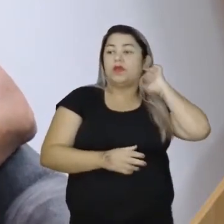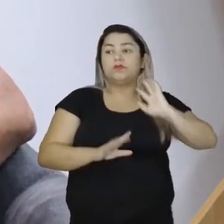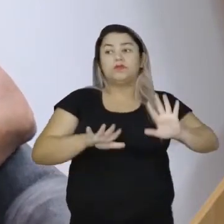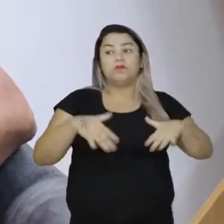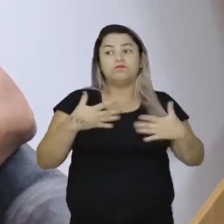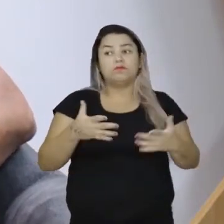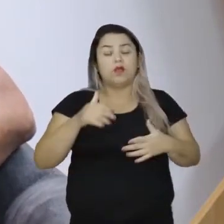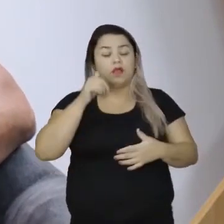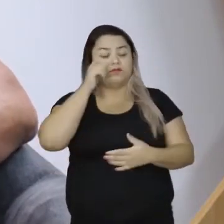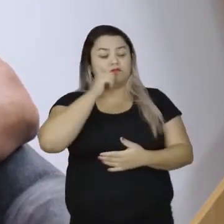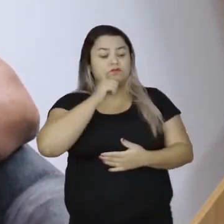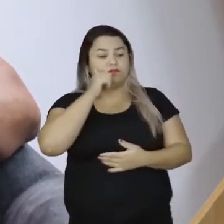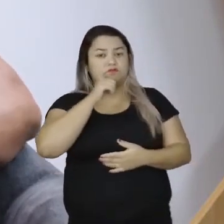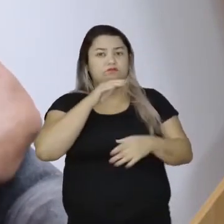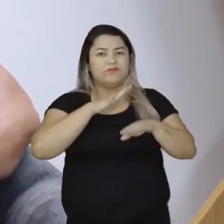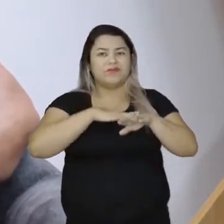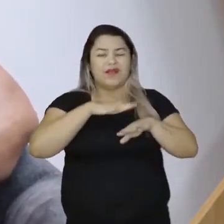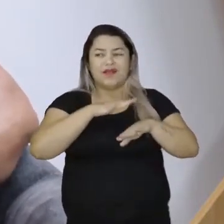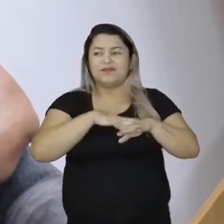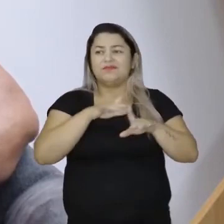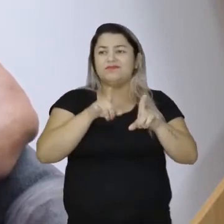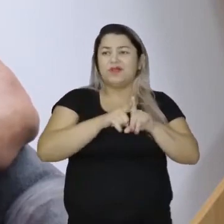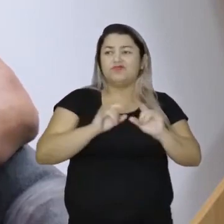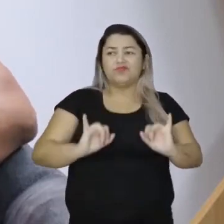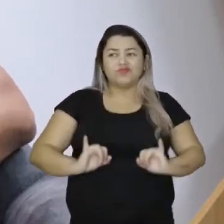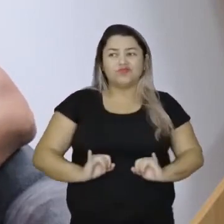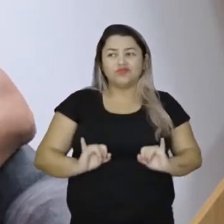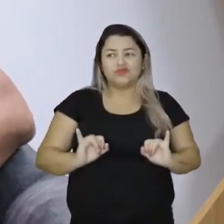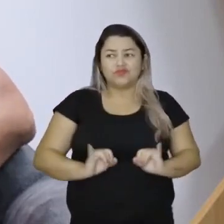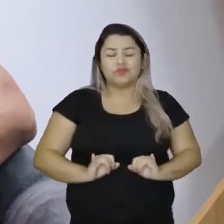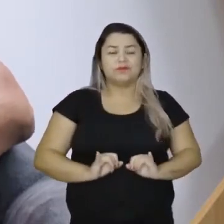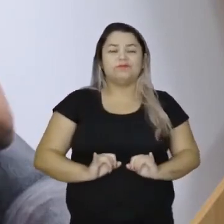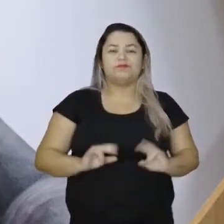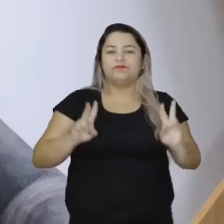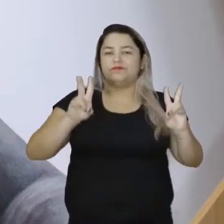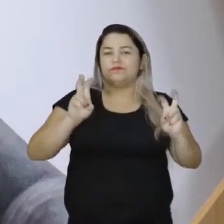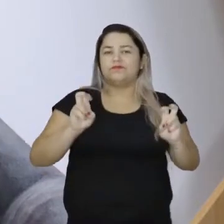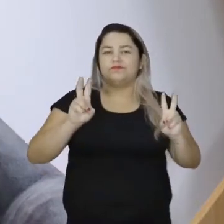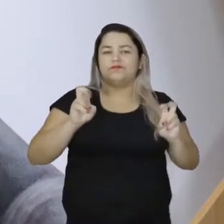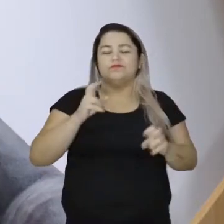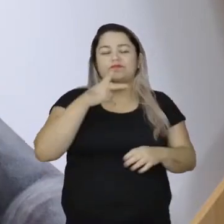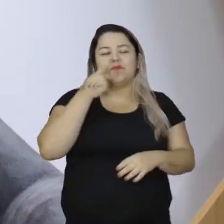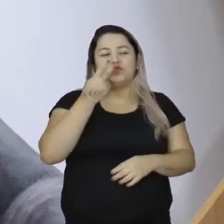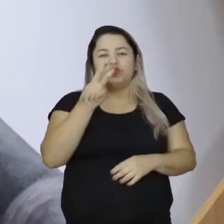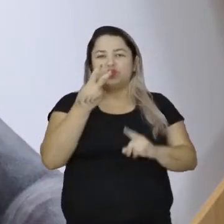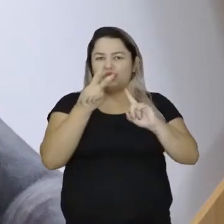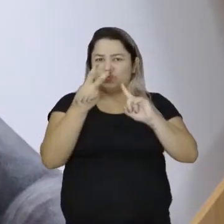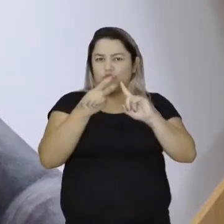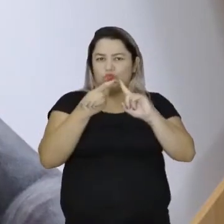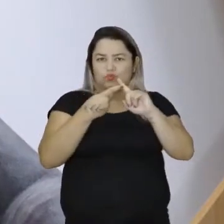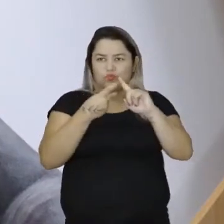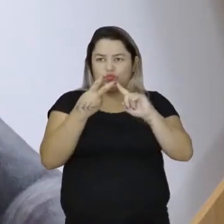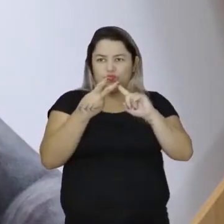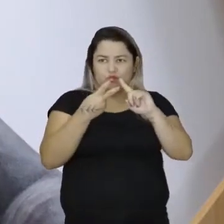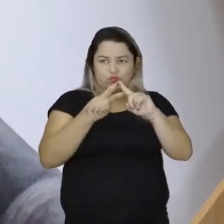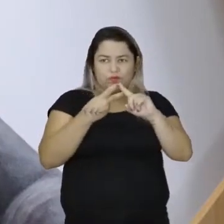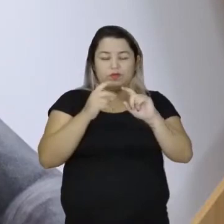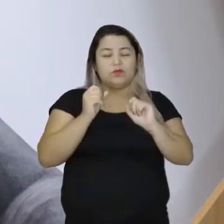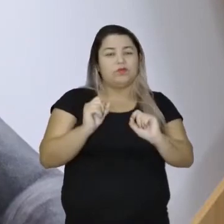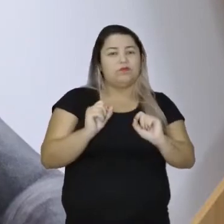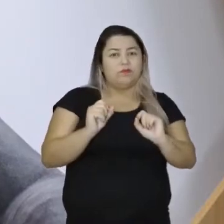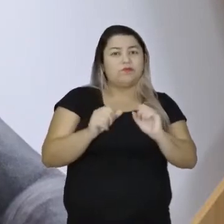mais afetadas. Então, quando a gente trata desse tema, a gente está tratando de duas perspectivas.